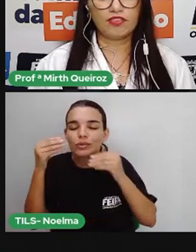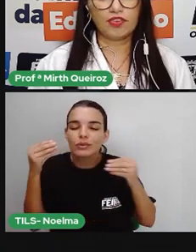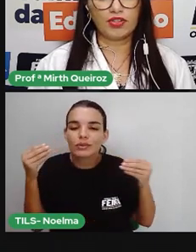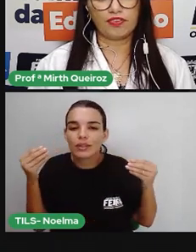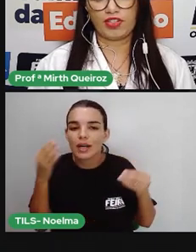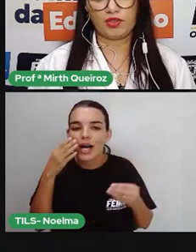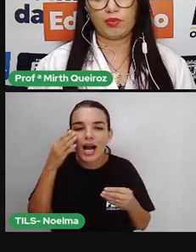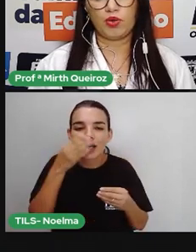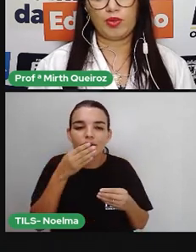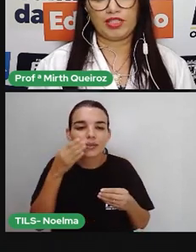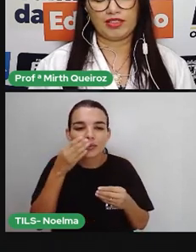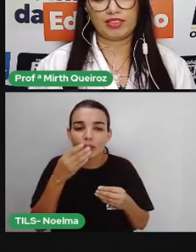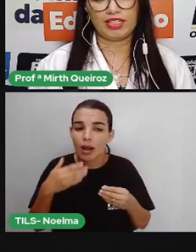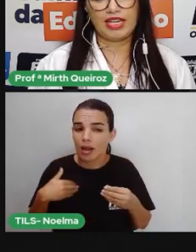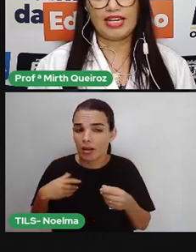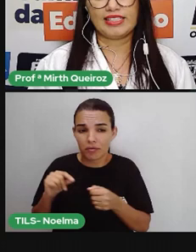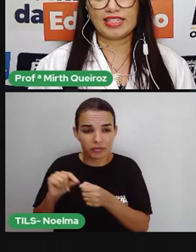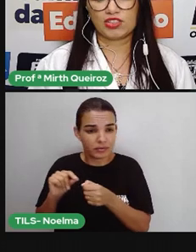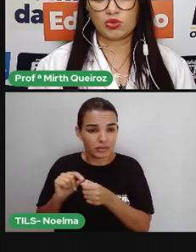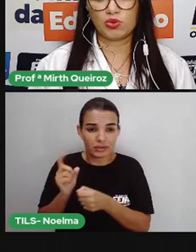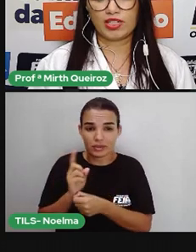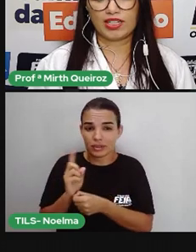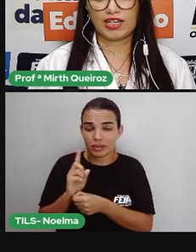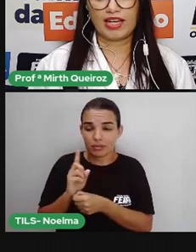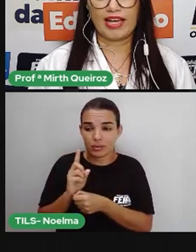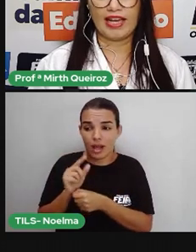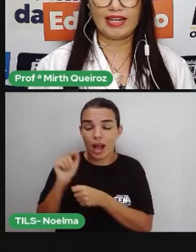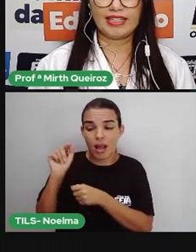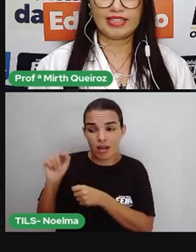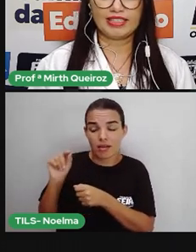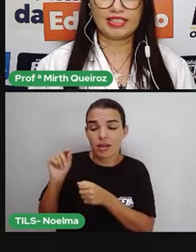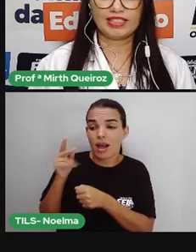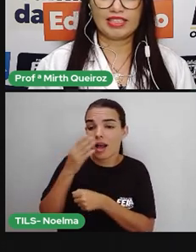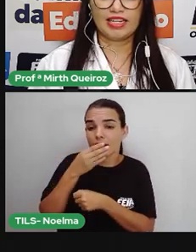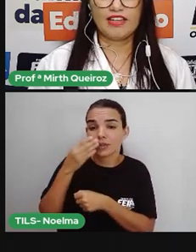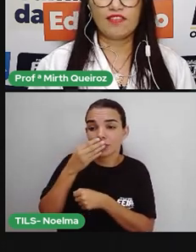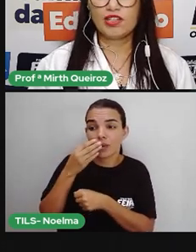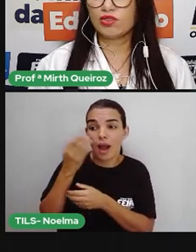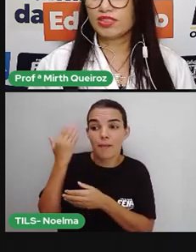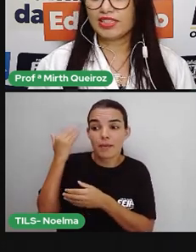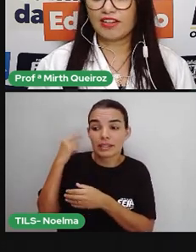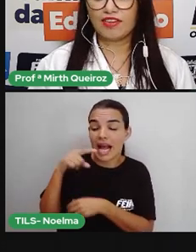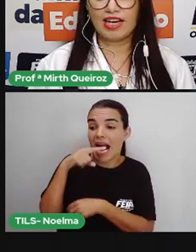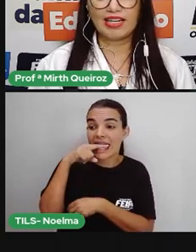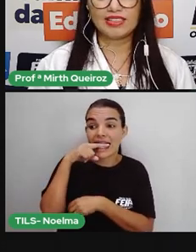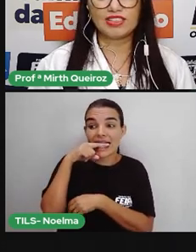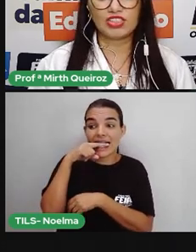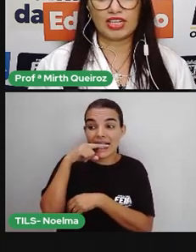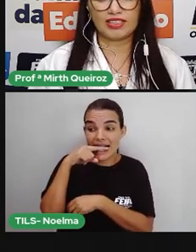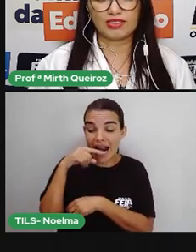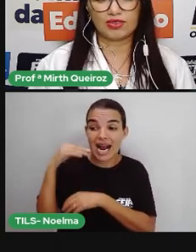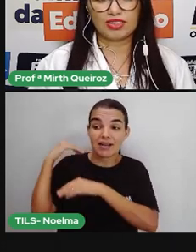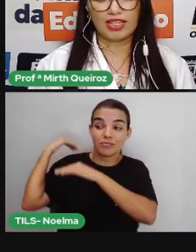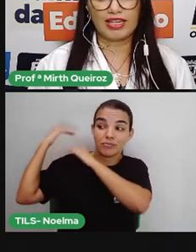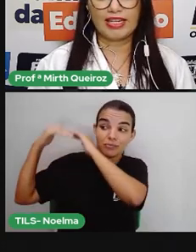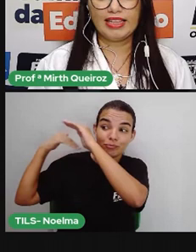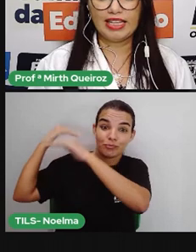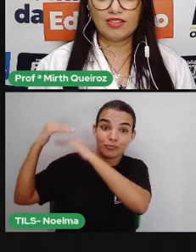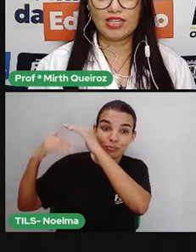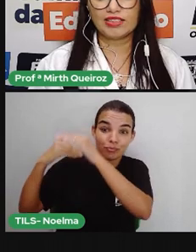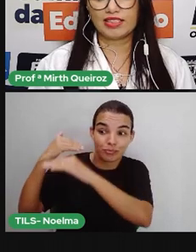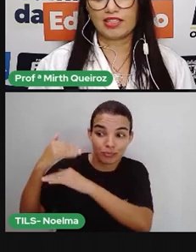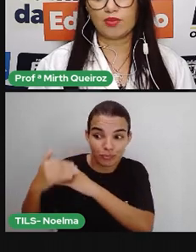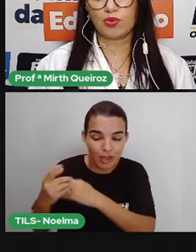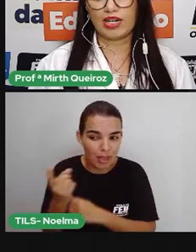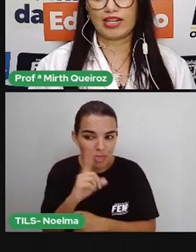não foi feito por mim. Este açúcar era cana e veio dos canaviares extensos que